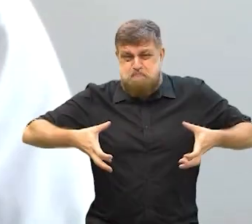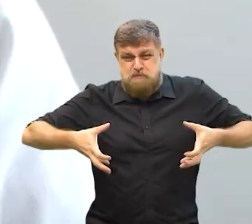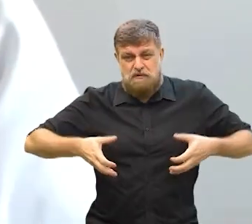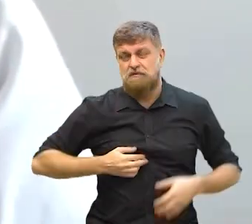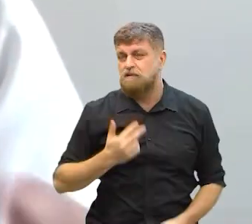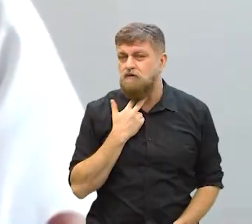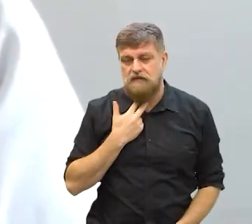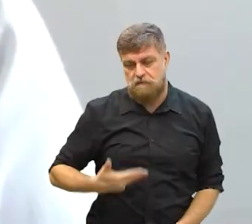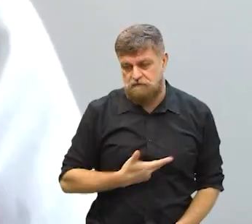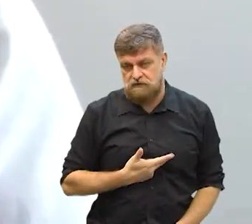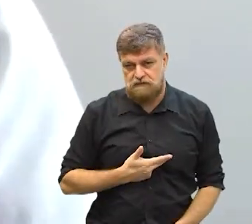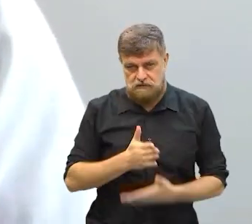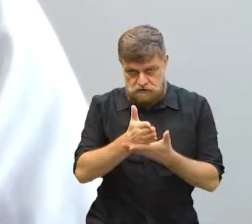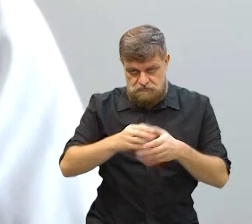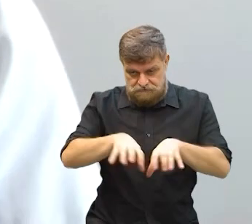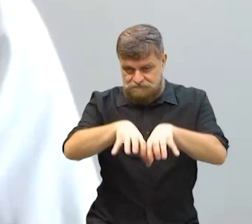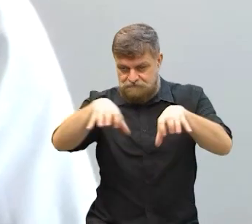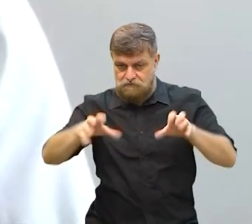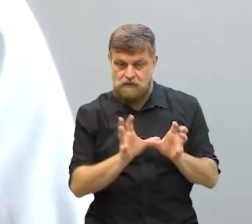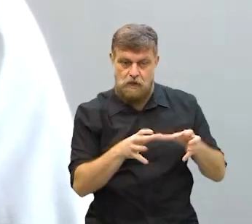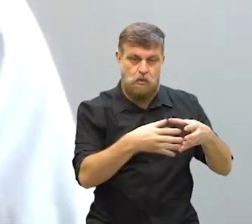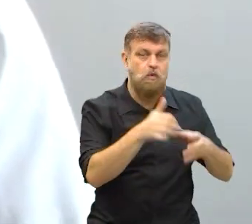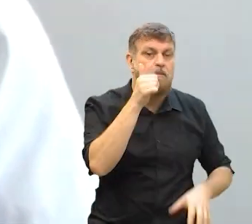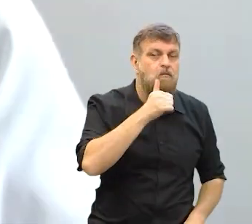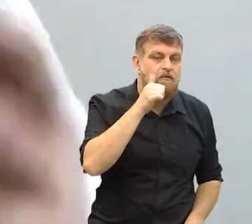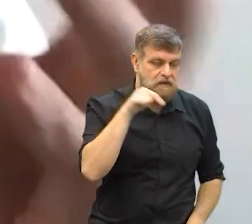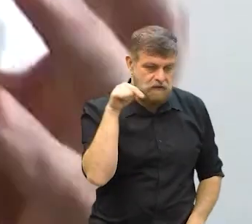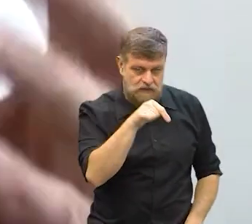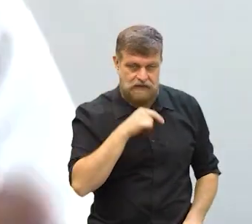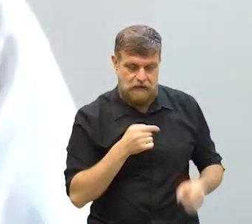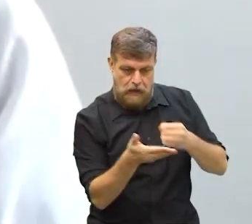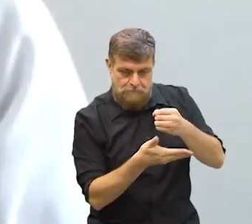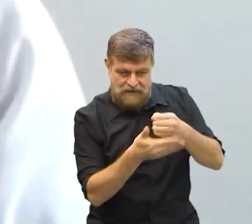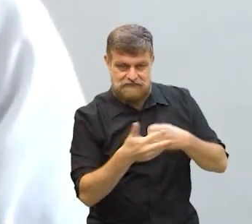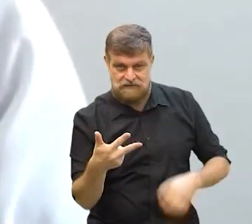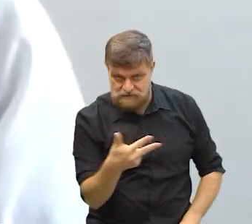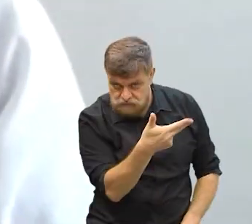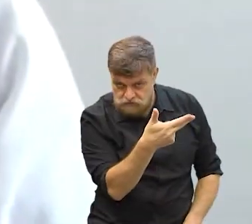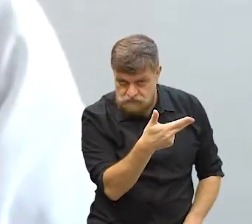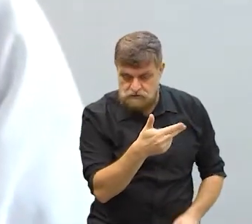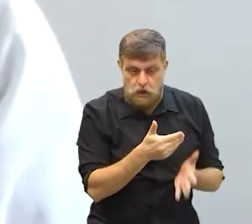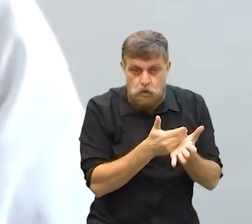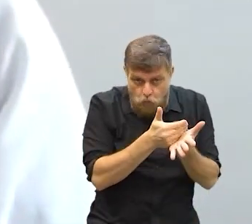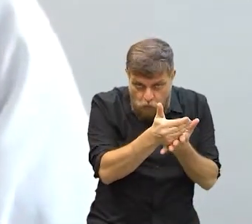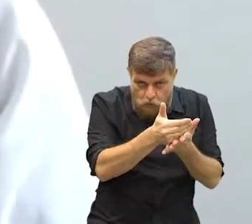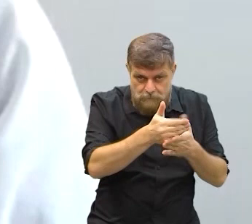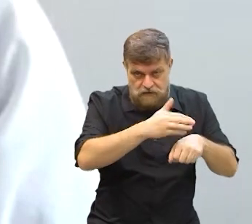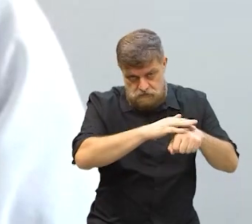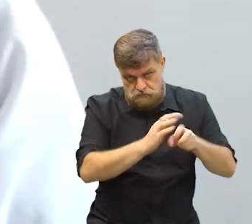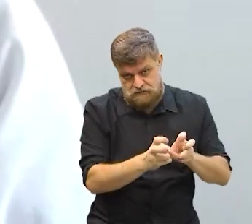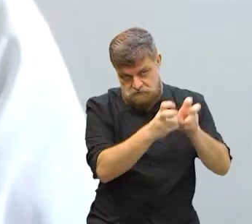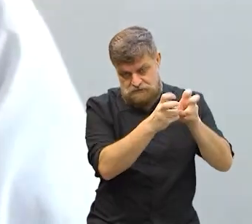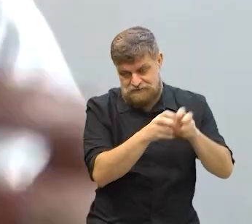doença. Então, nós dividimos basicamente o tratamento do câncer do colo do útero em duas circunstâncias. Cirurgia, que seria para suas formas